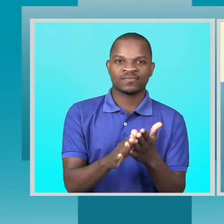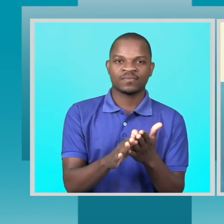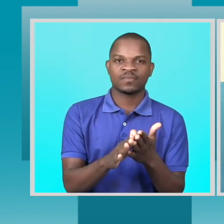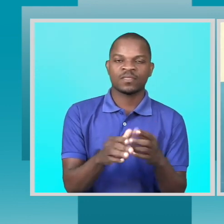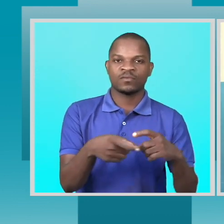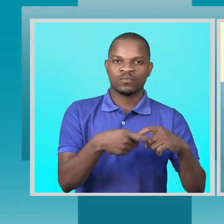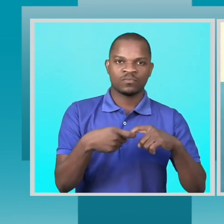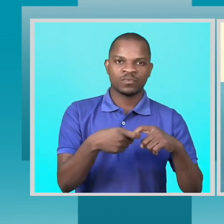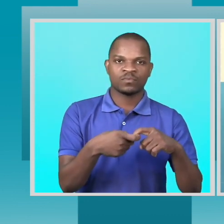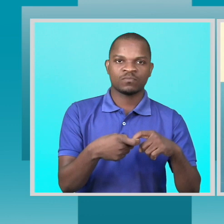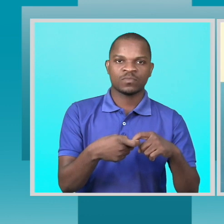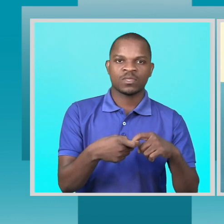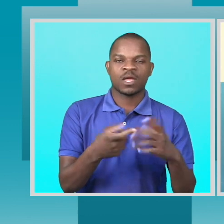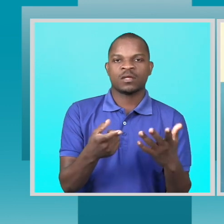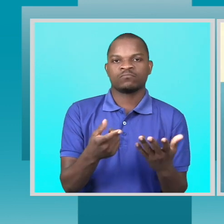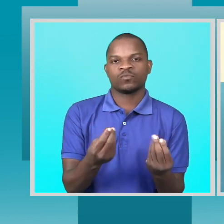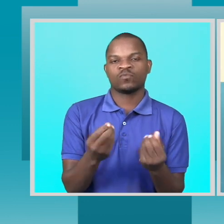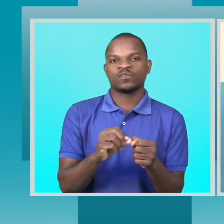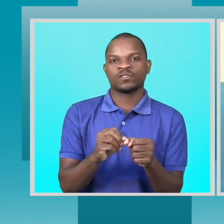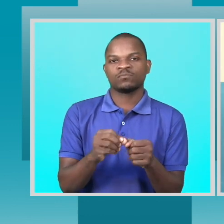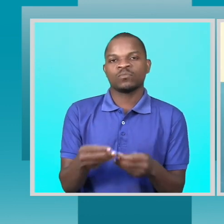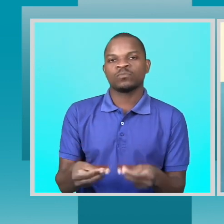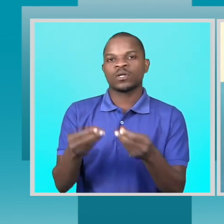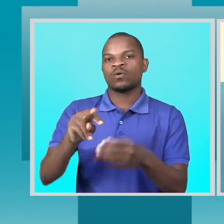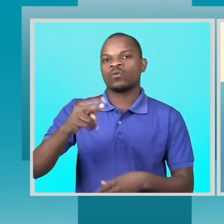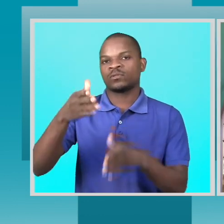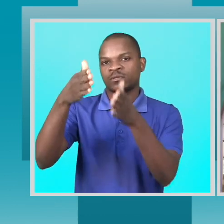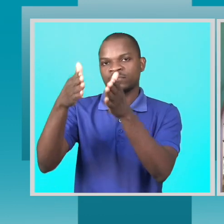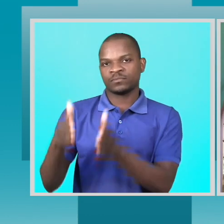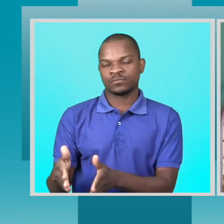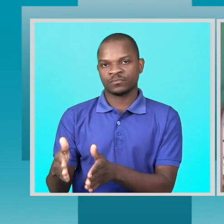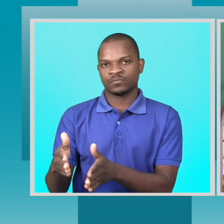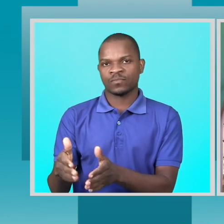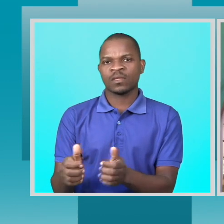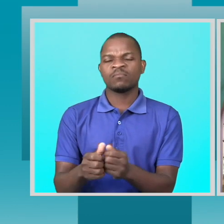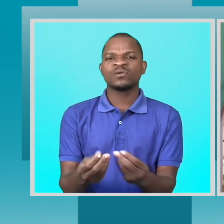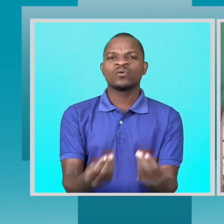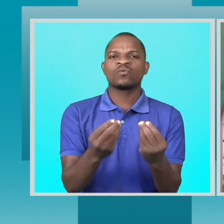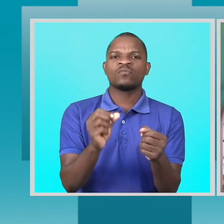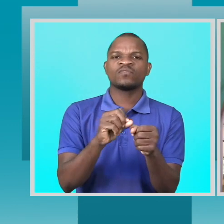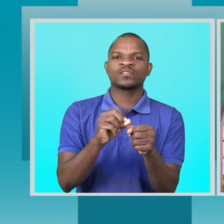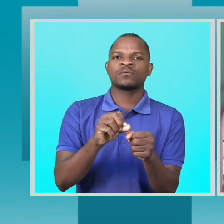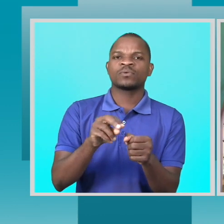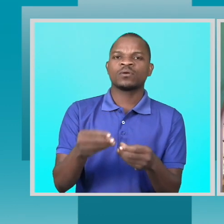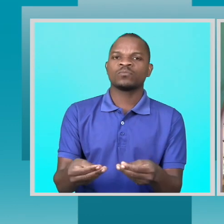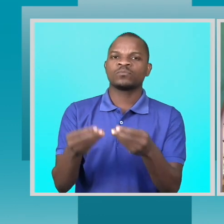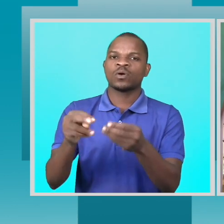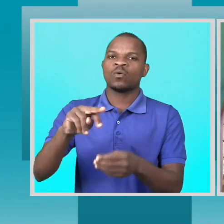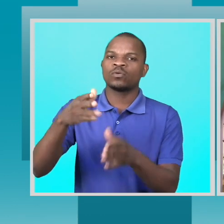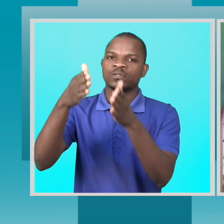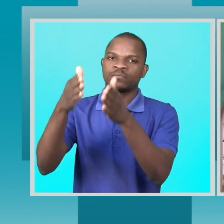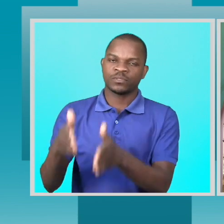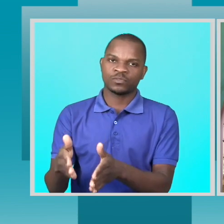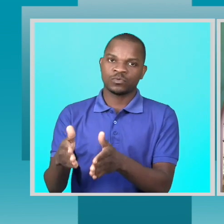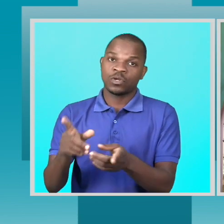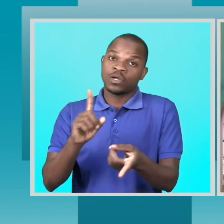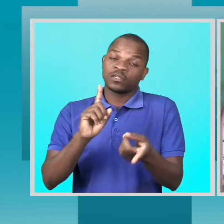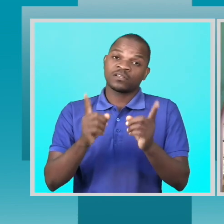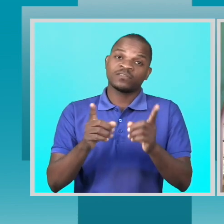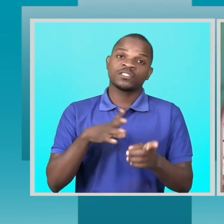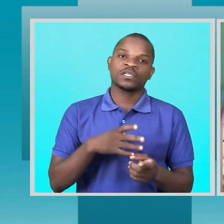a localização da família, saem via adoção. Qual é o processo de adoção? Talvez pode explicar para quem queira